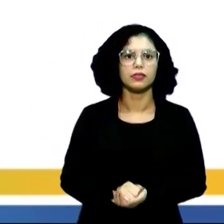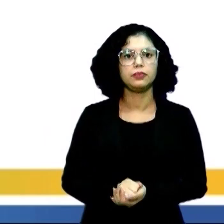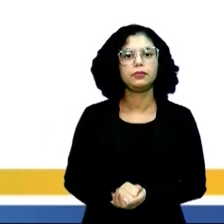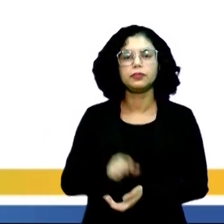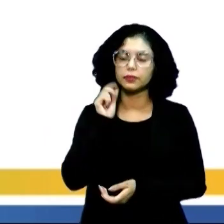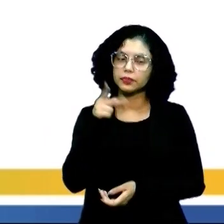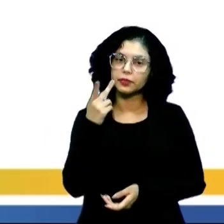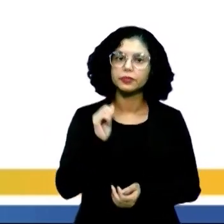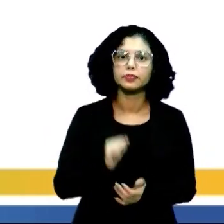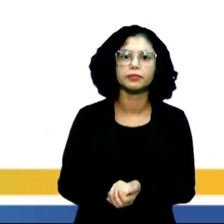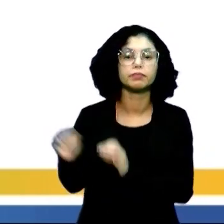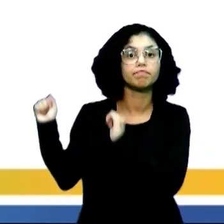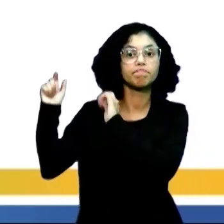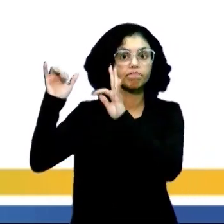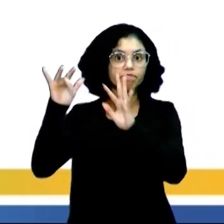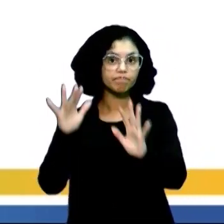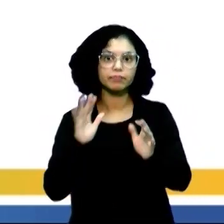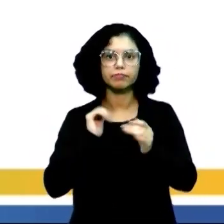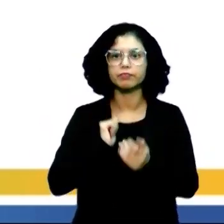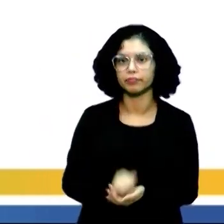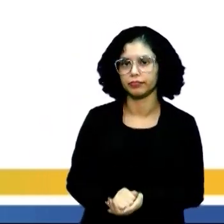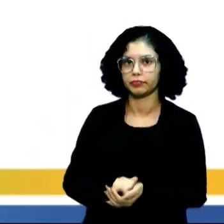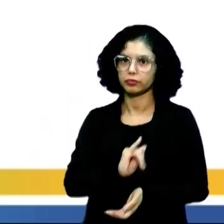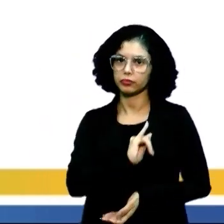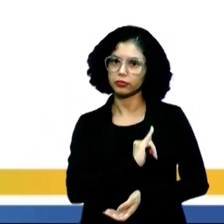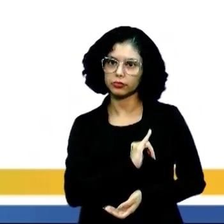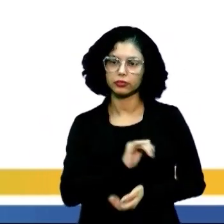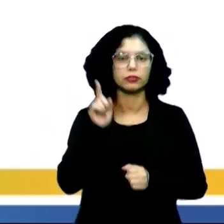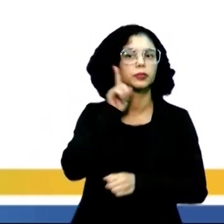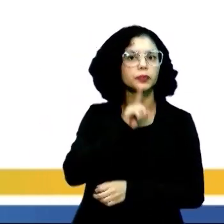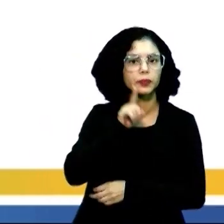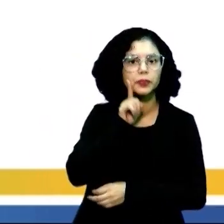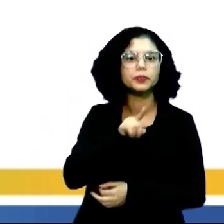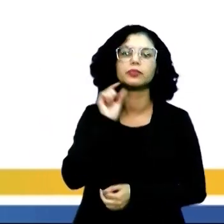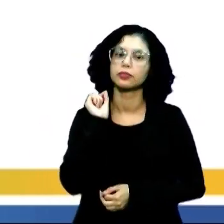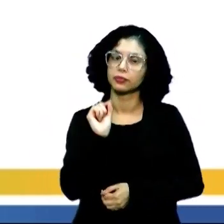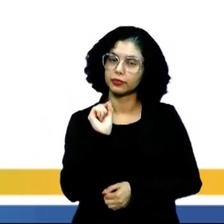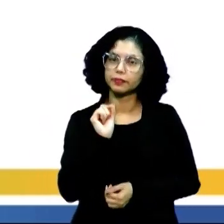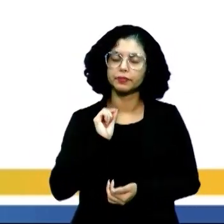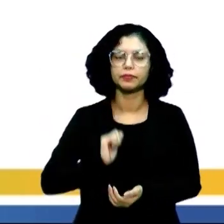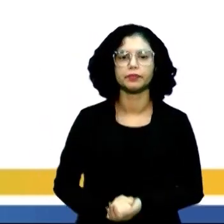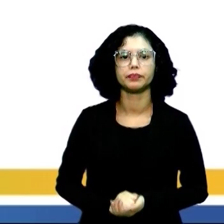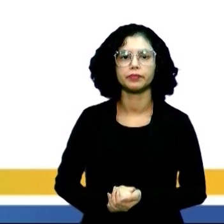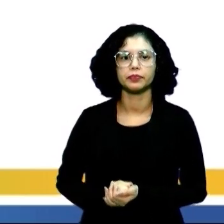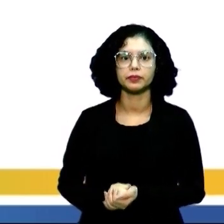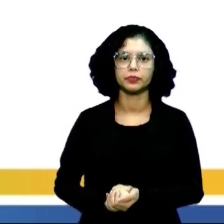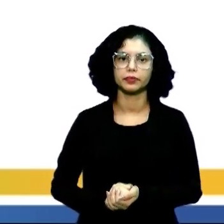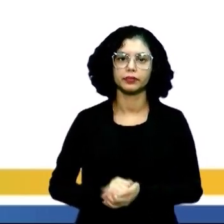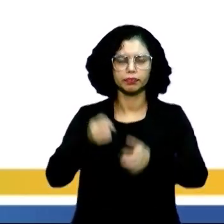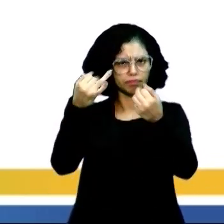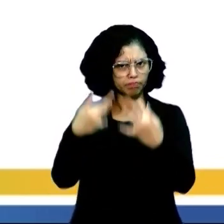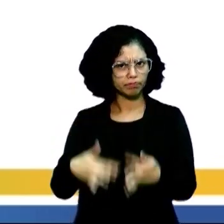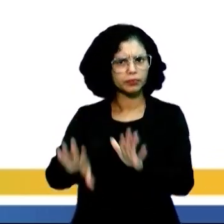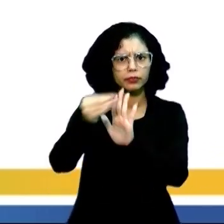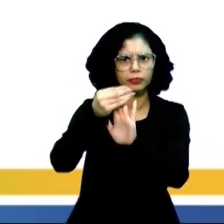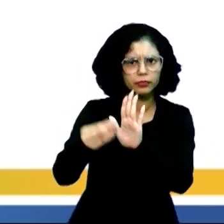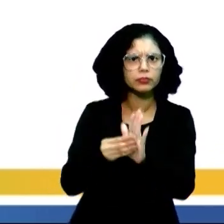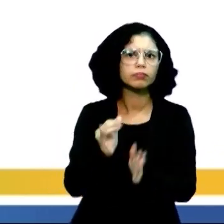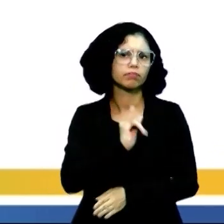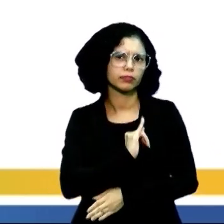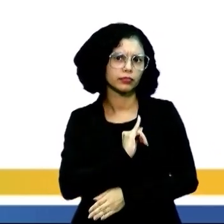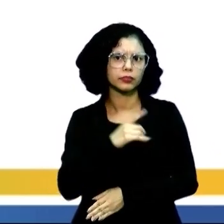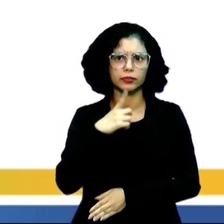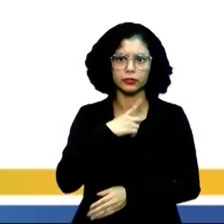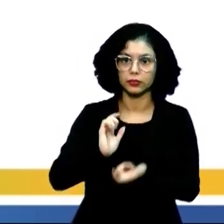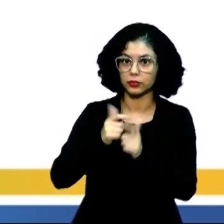diz assim, a medida de invasão e ocupação do Iraque pelos Estados Unidos letra A, se explica pelo fato de o